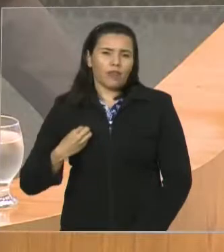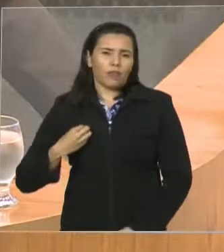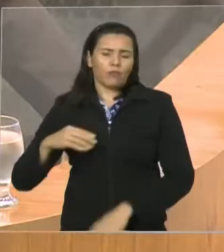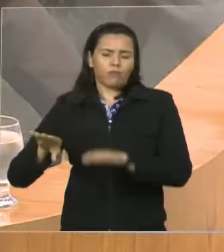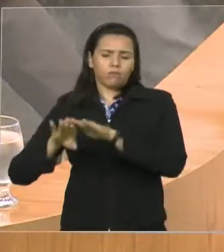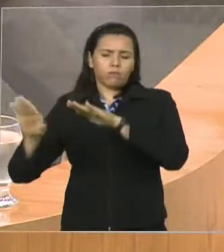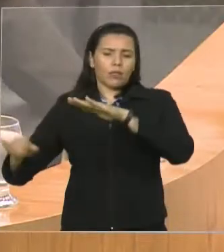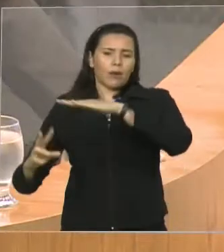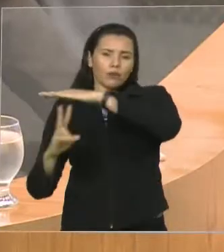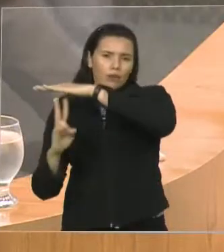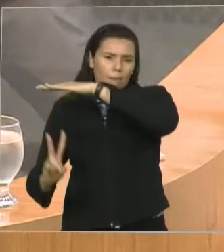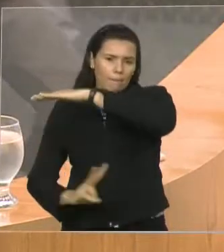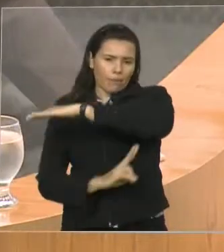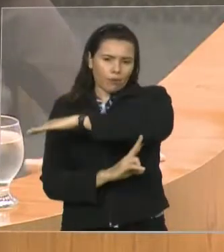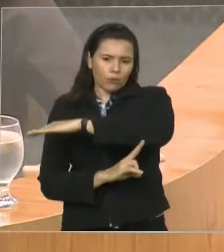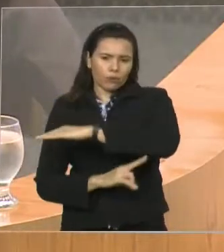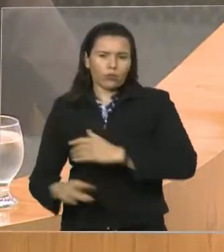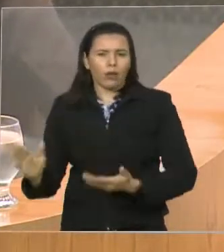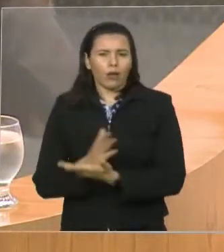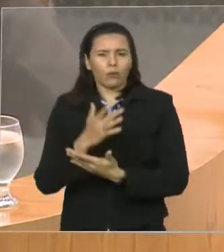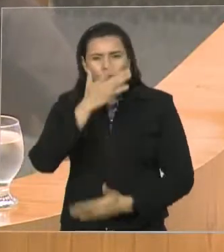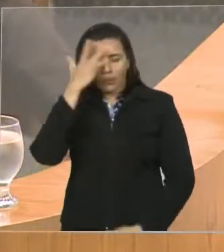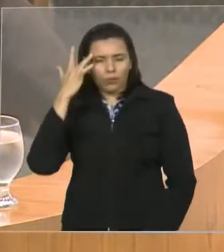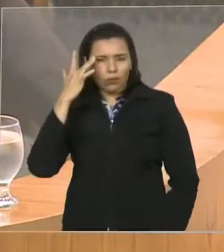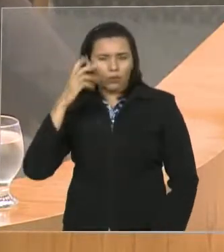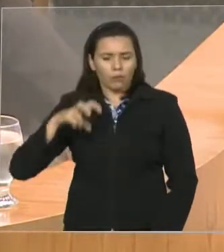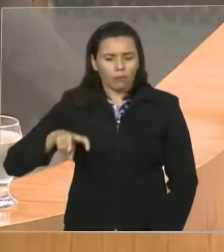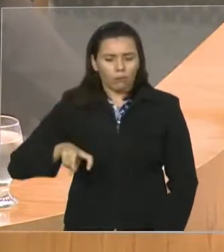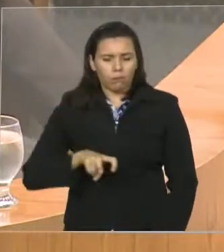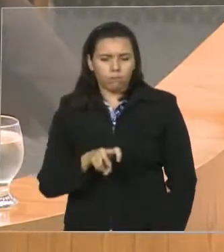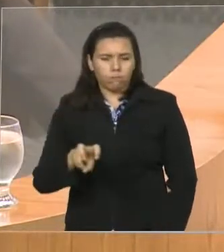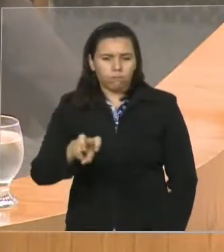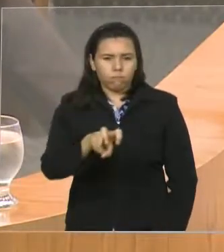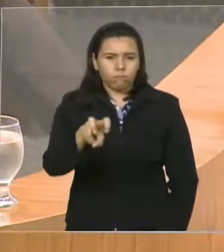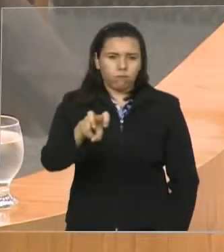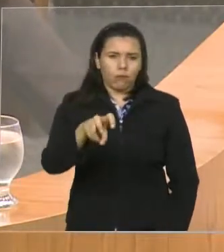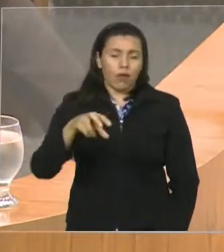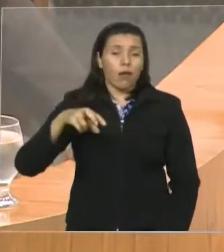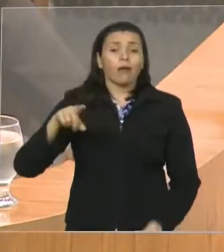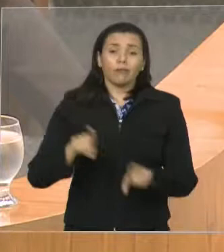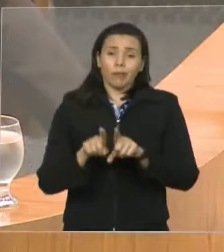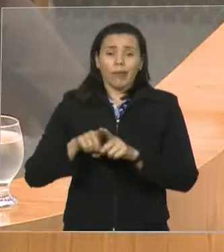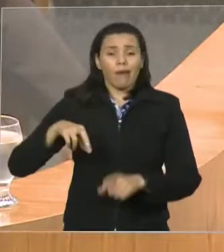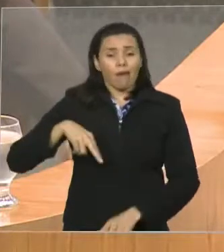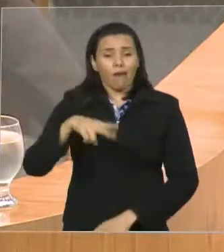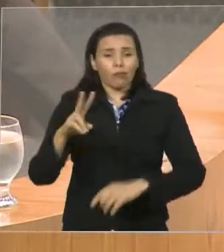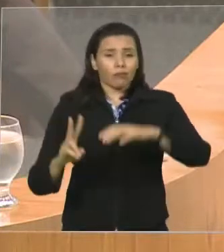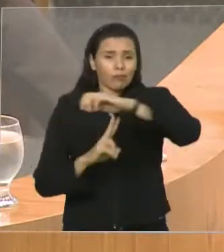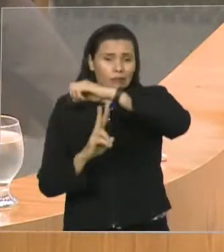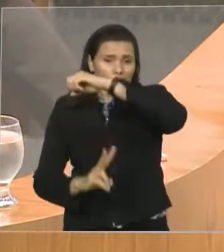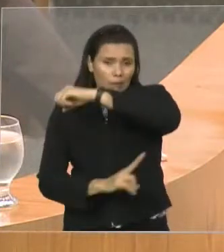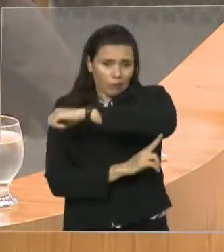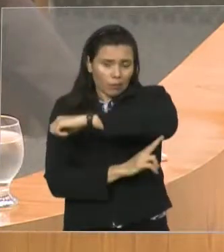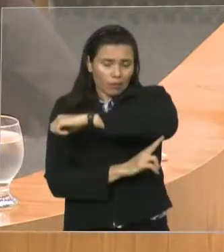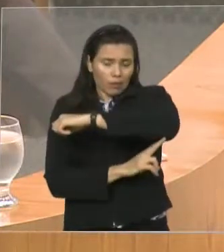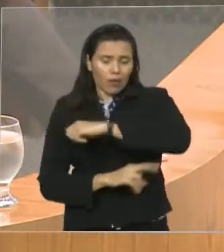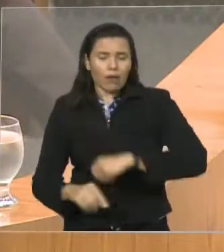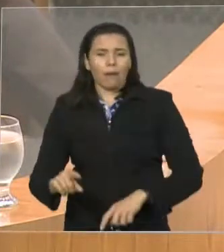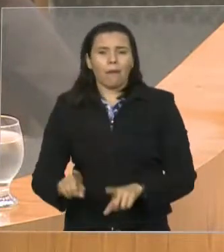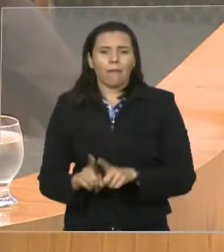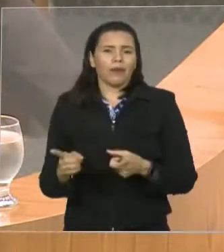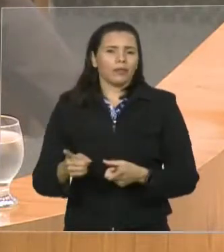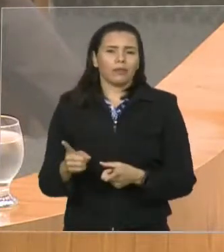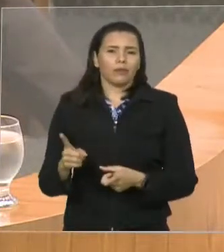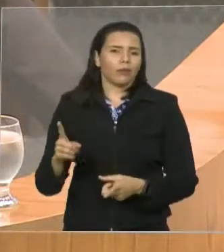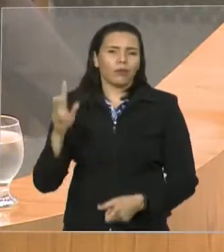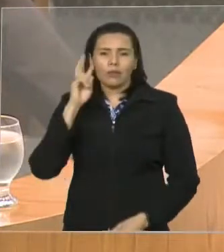Muitos passam em cima da ponte de São Francisco e não se percebem isso, não se dão conta disso. 27 famílias moram